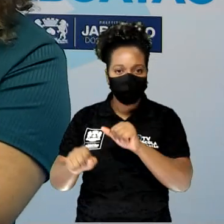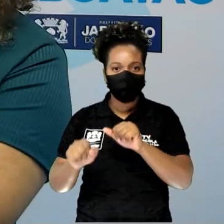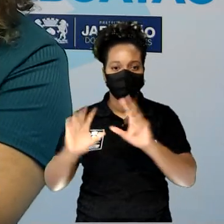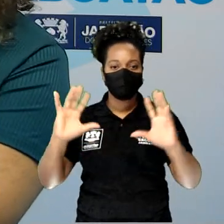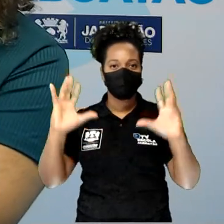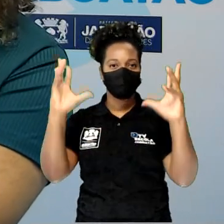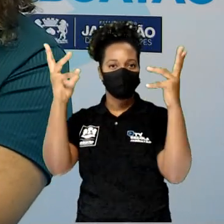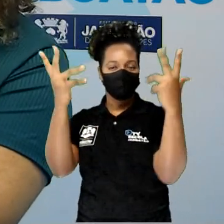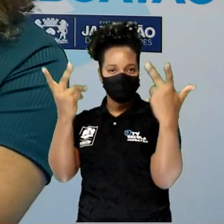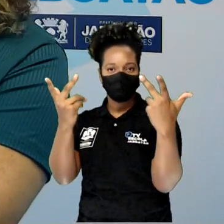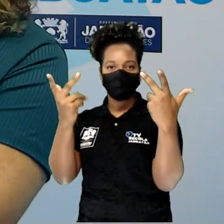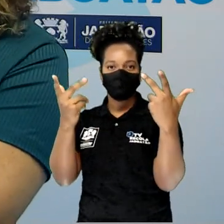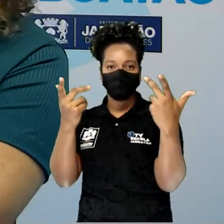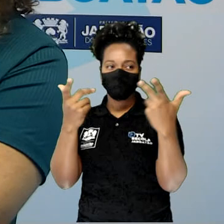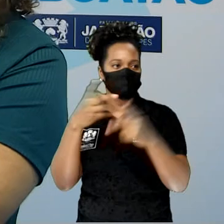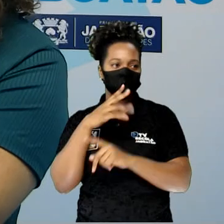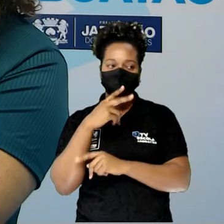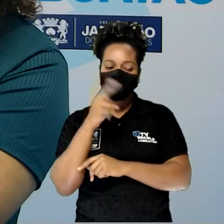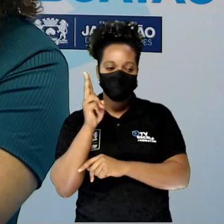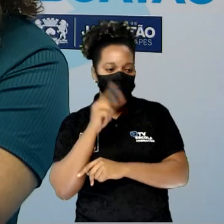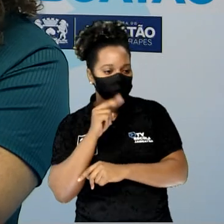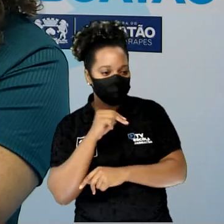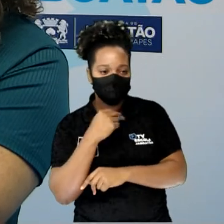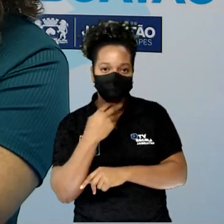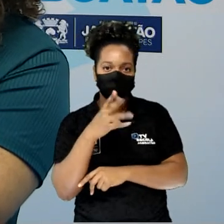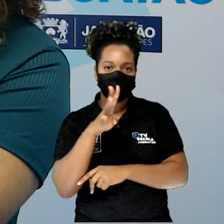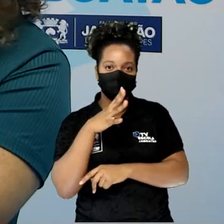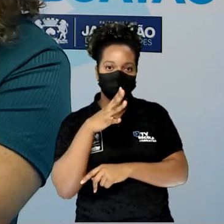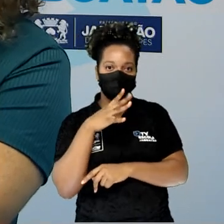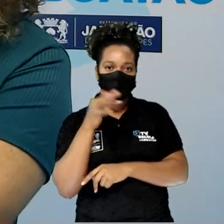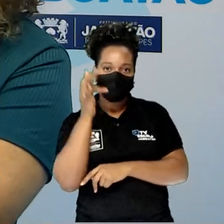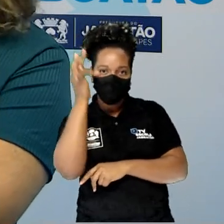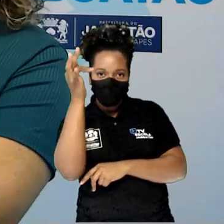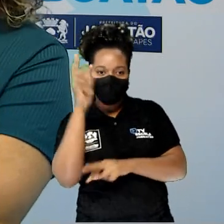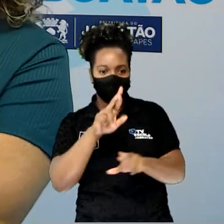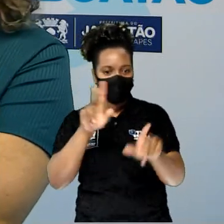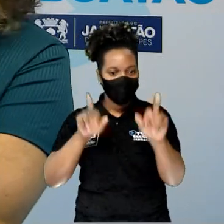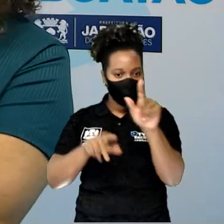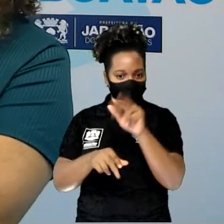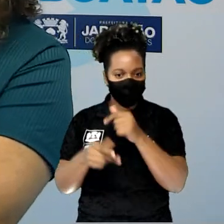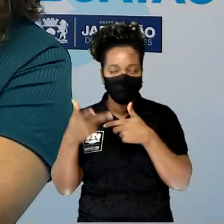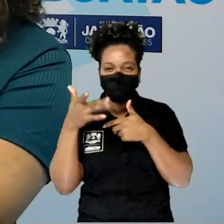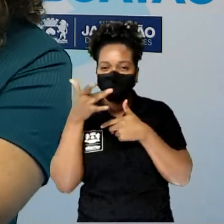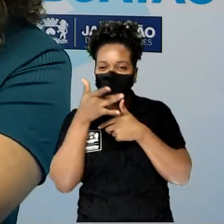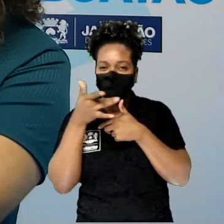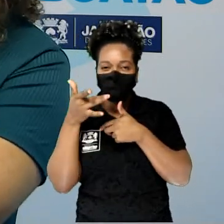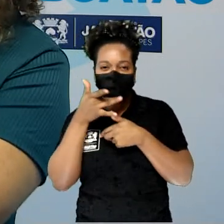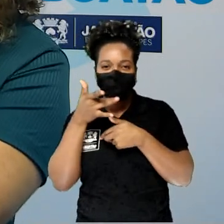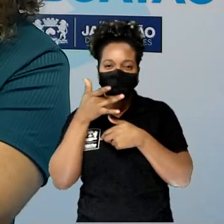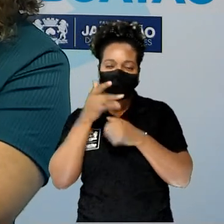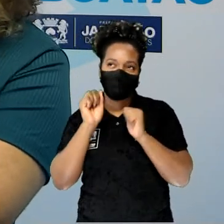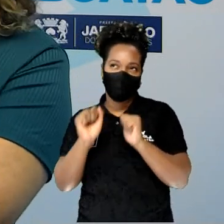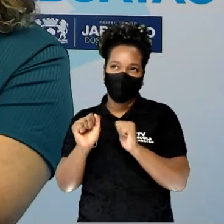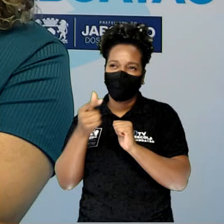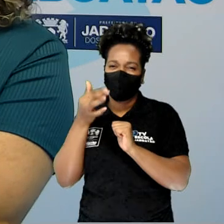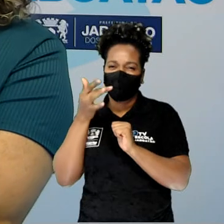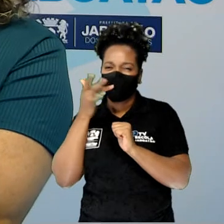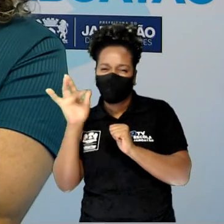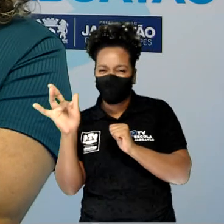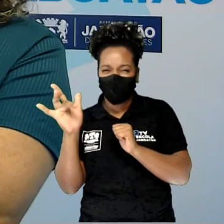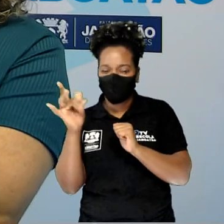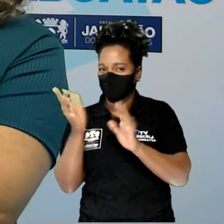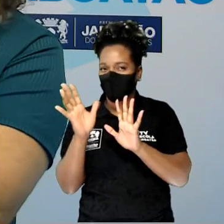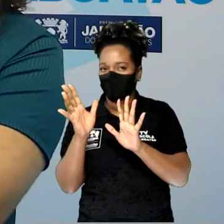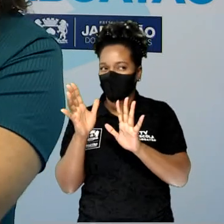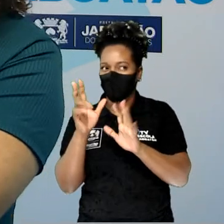ninguém conhecia a fruta daquela imagem. A fruta tão diferente parecia ser bem gostosa. Poderia ser azeda ou